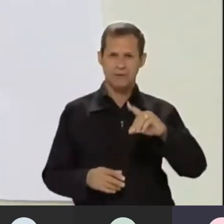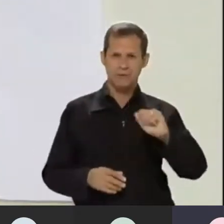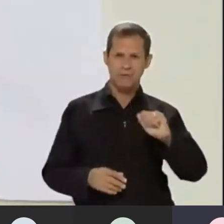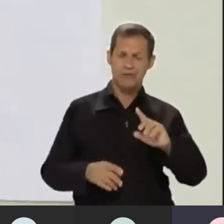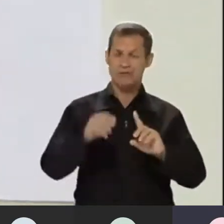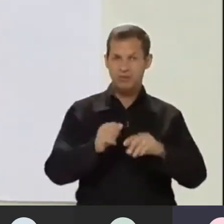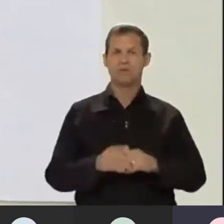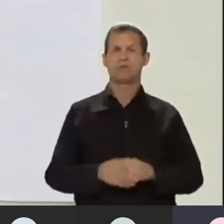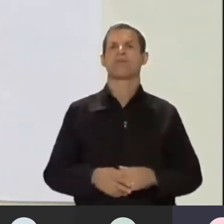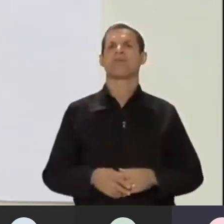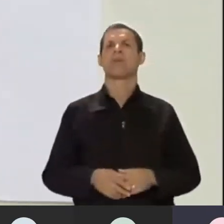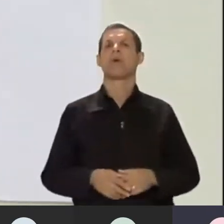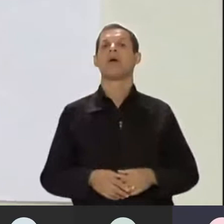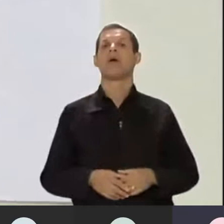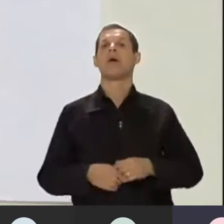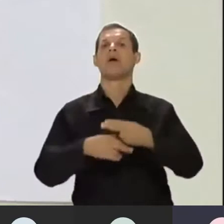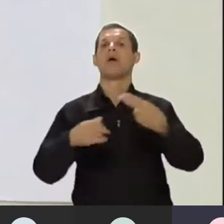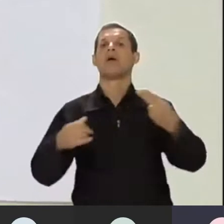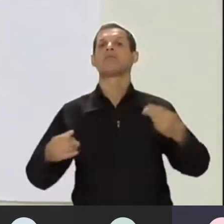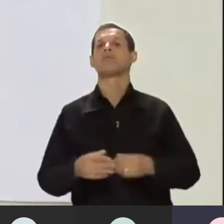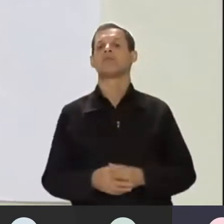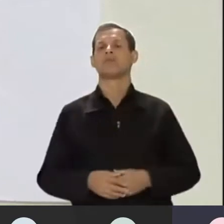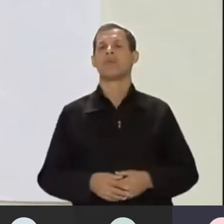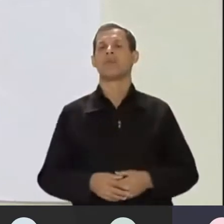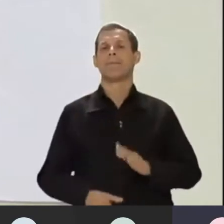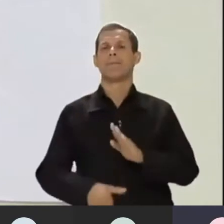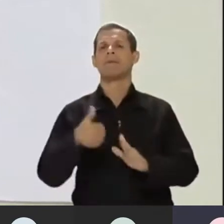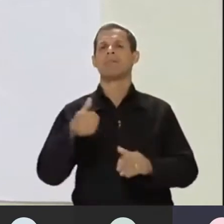do mês. Tá? Então, primeira coisa,